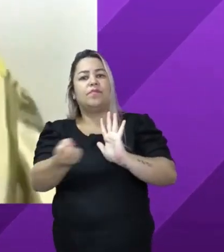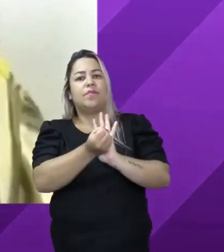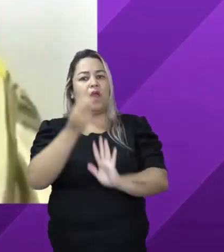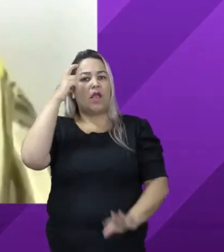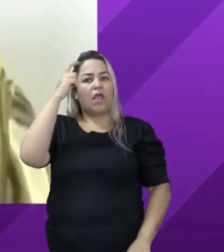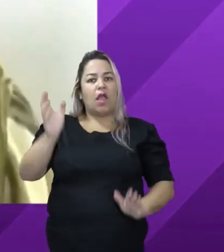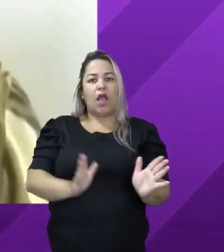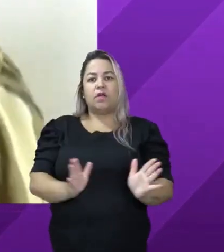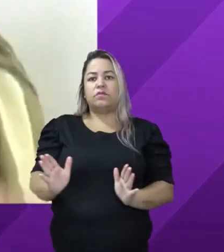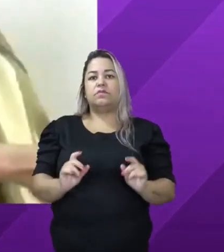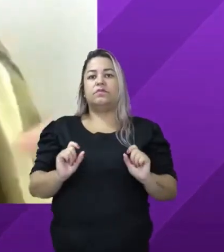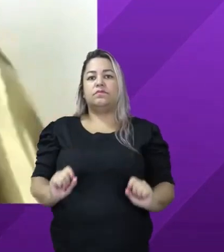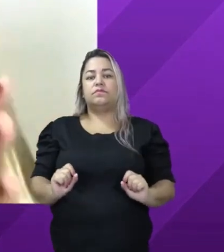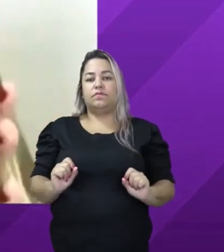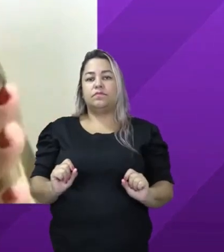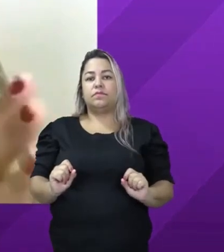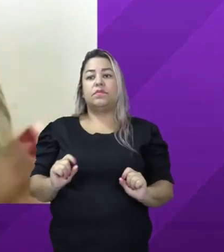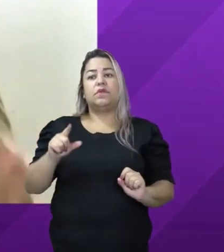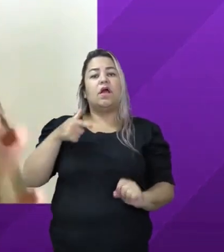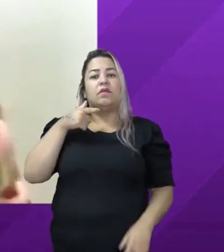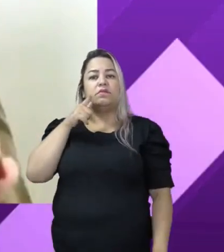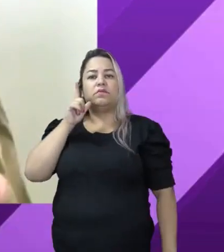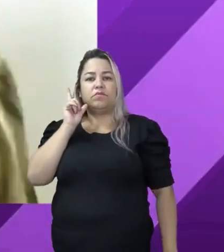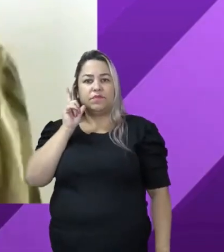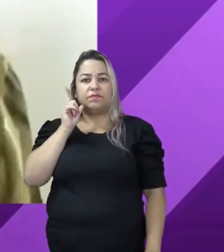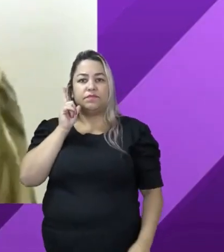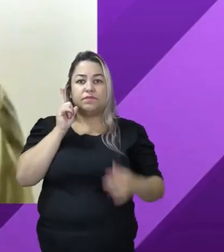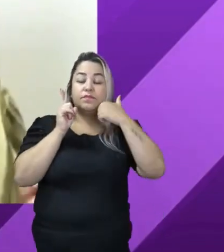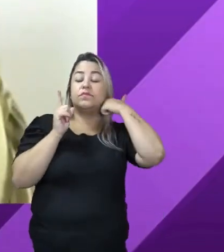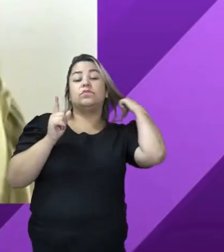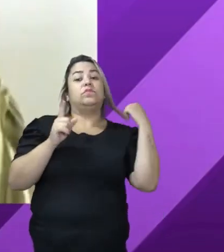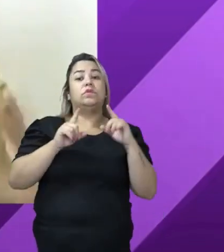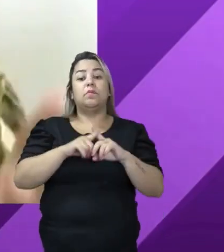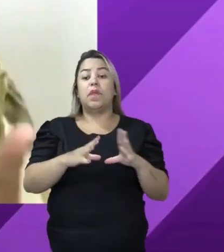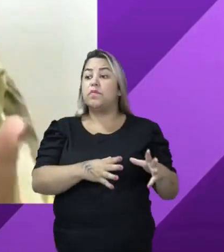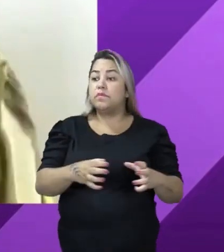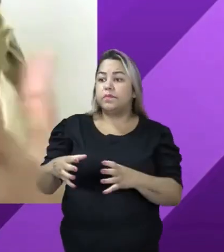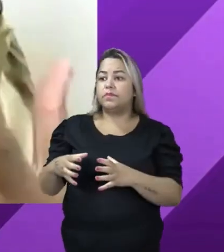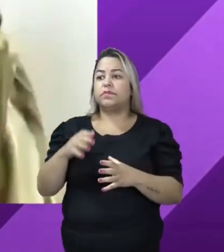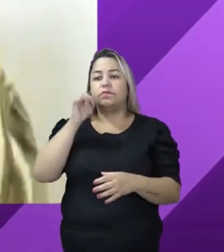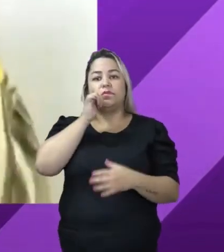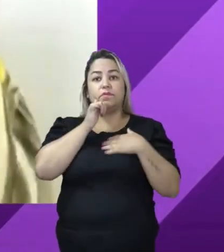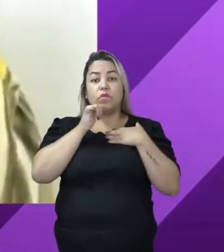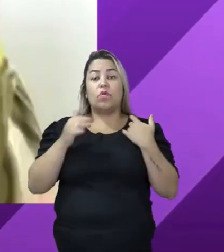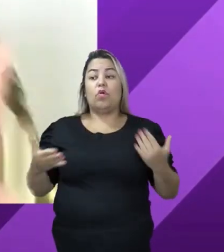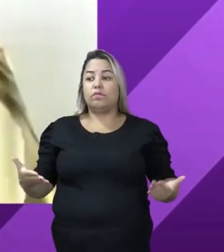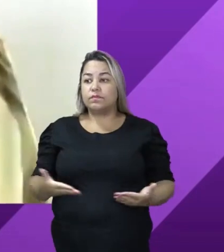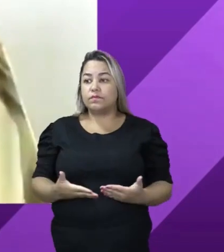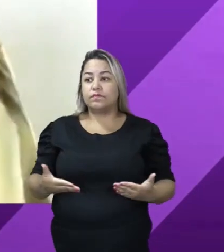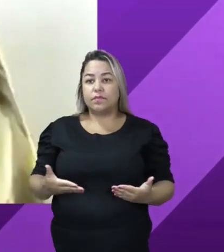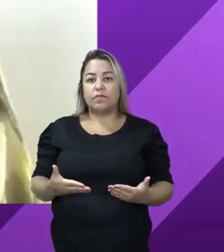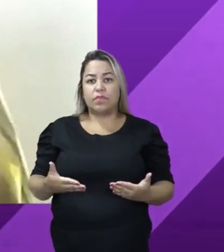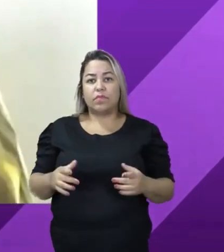de águas na sociedade. Que aquilo antes a gente chamava de briga de marido e mulher, hoje é um crime.